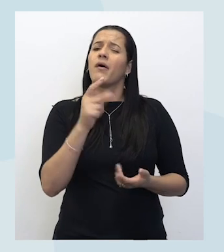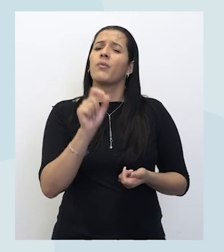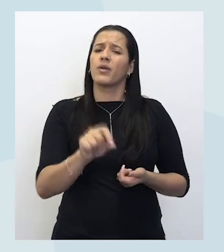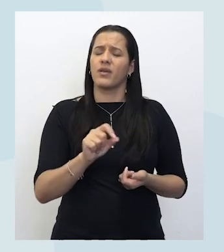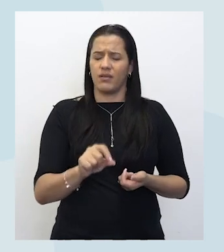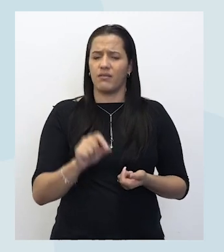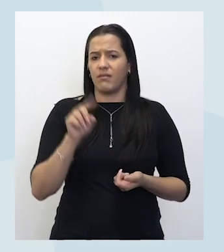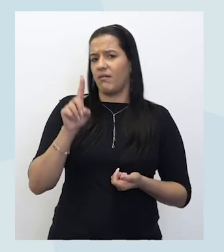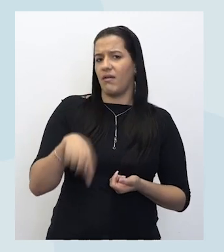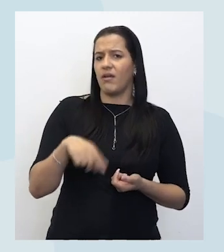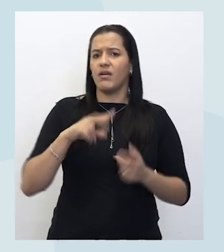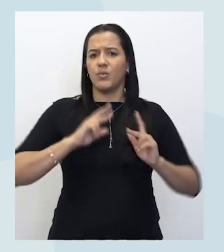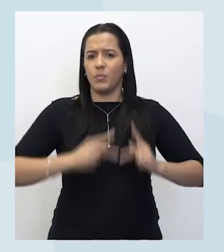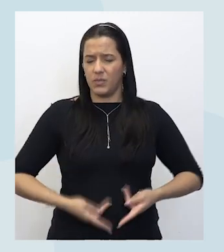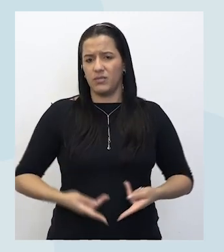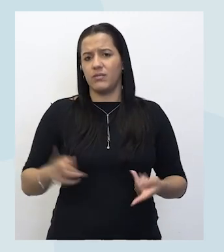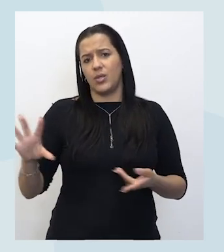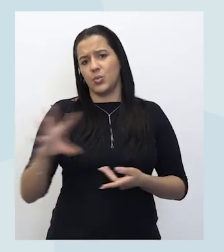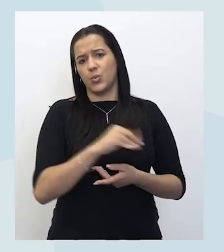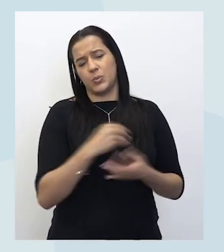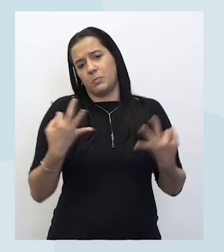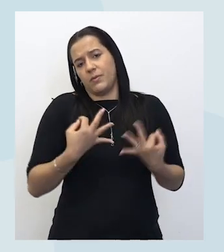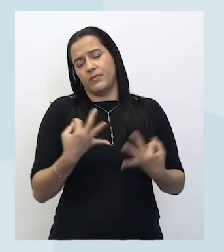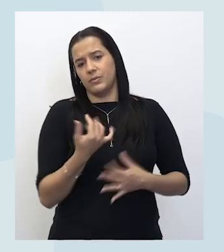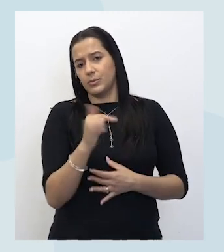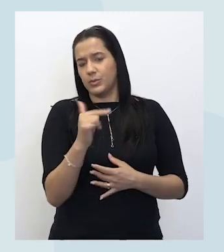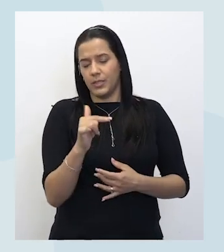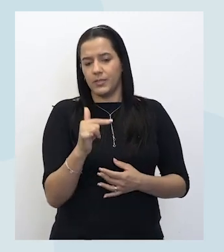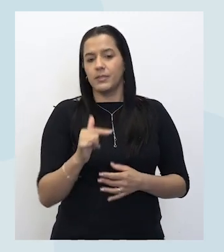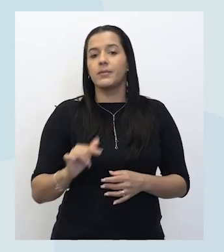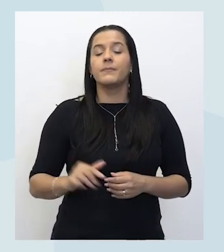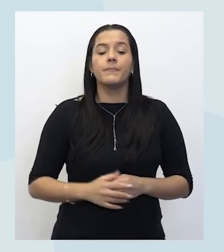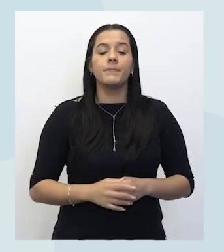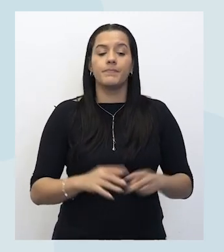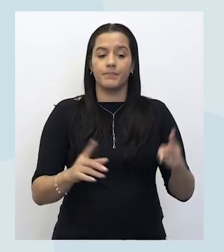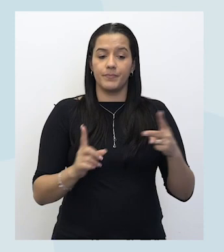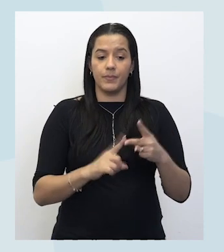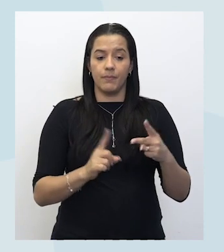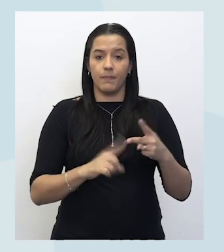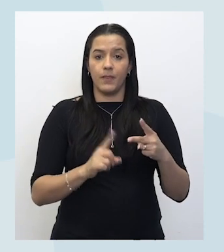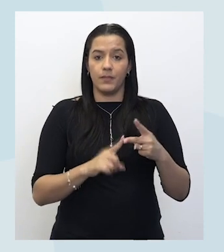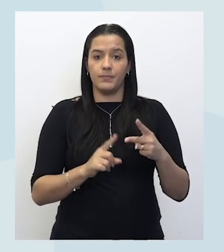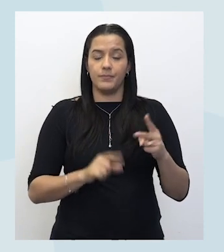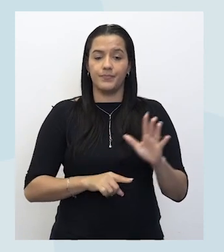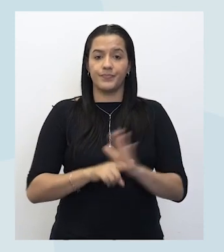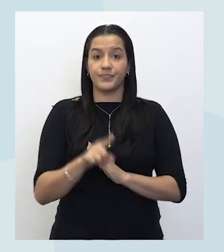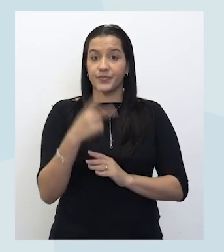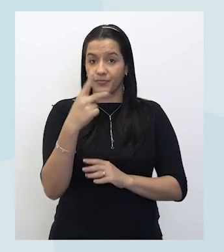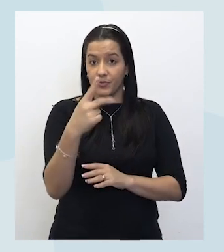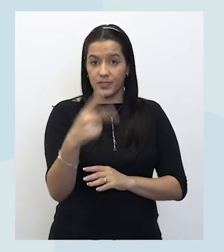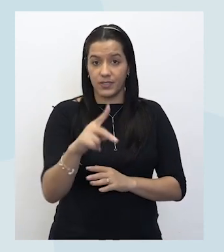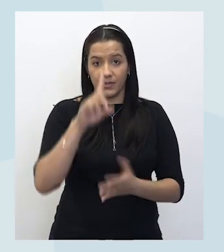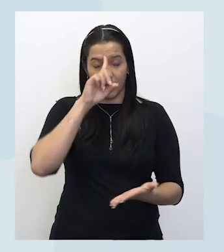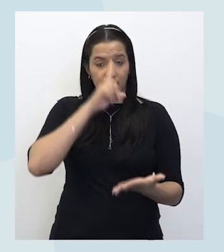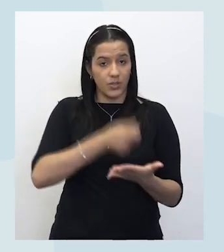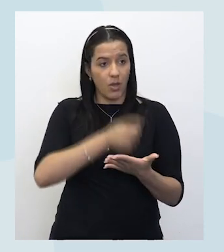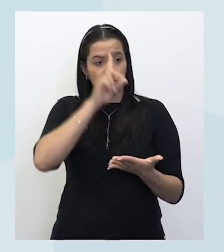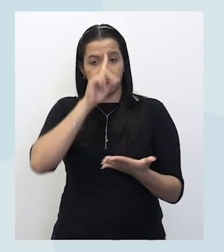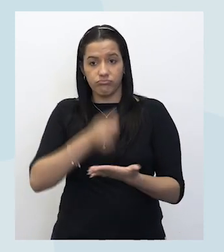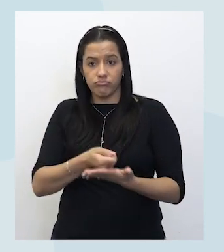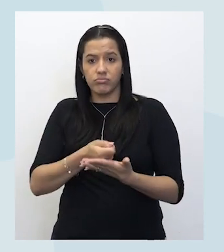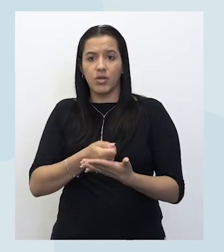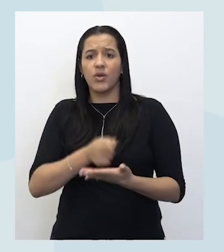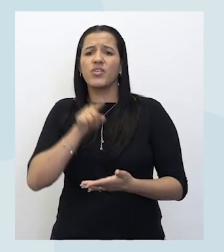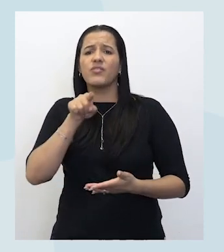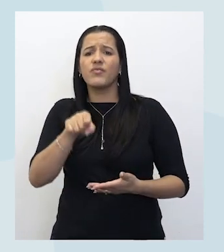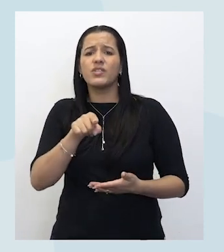é algo da nossa natureza, é inerente à natureza humana. E a segunda questão, das decisões que você já tomou, tem